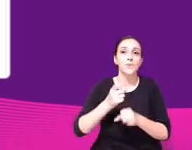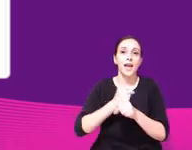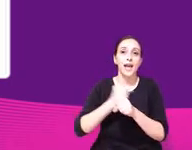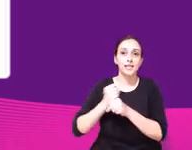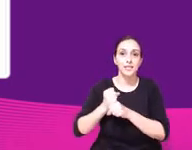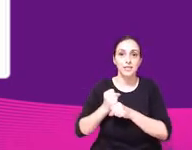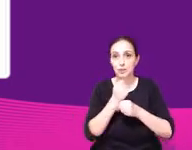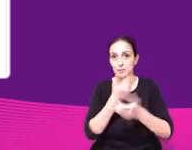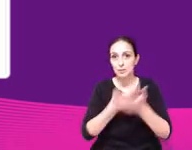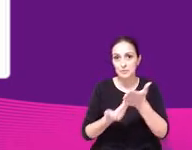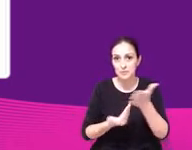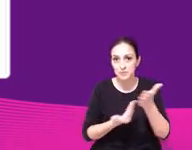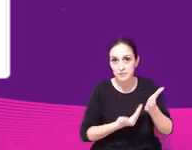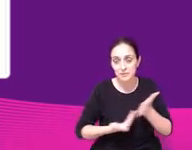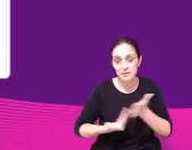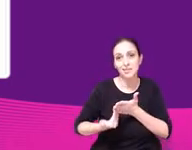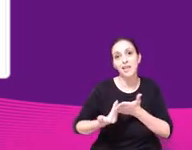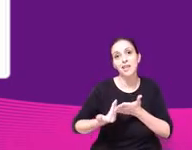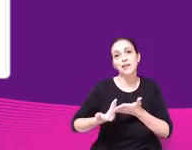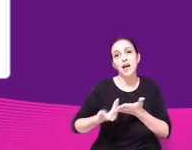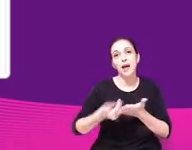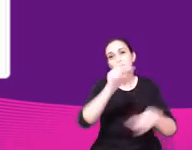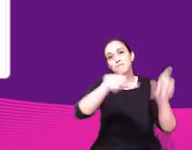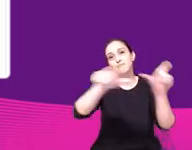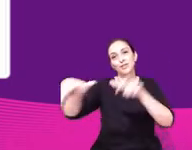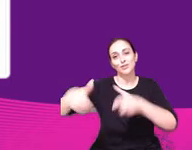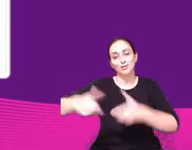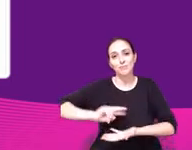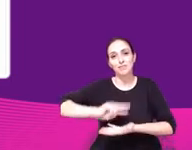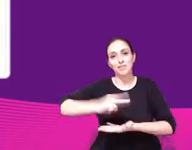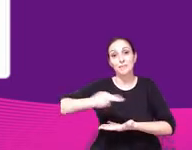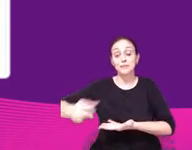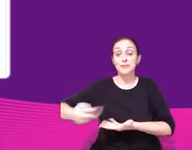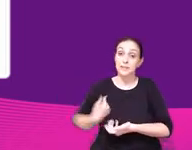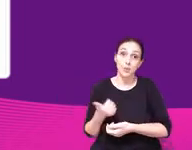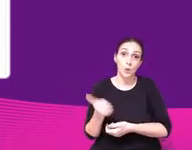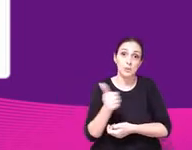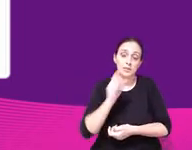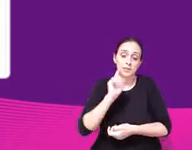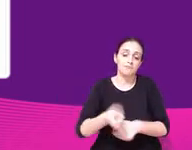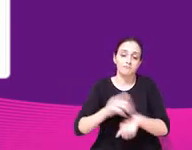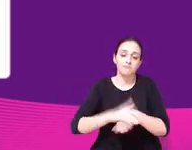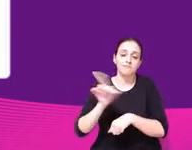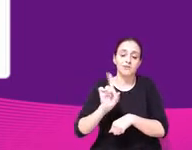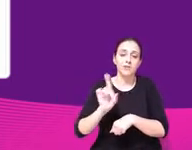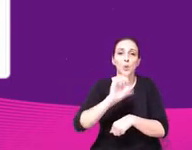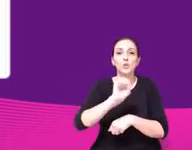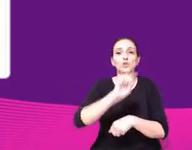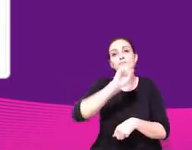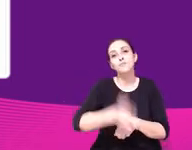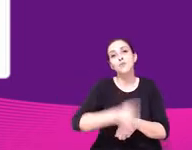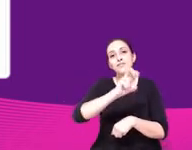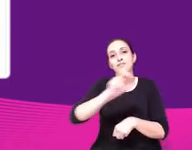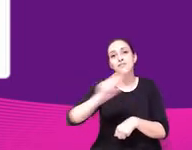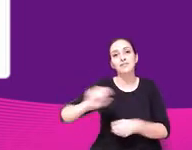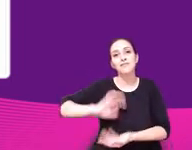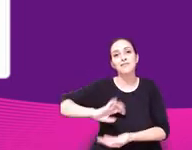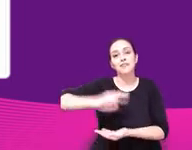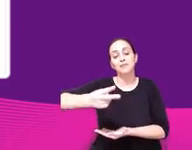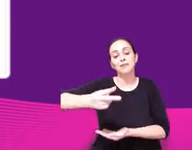perdidas pelos receptores. Desses 11 mil transplantes não realizados, 8.500 foram transplantes